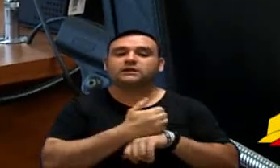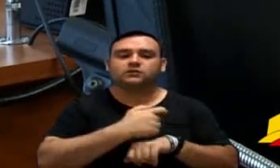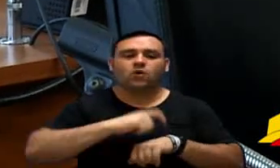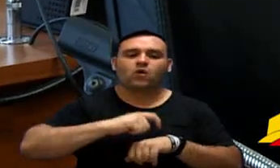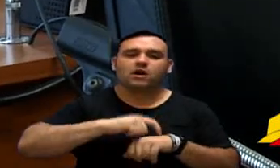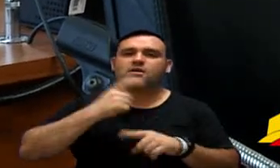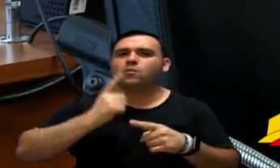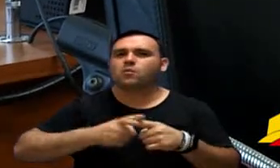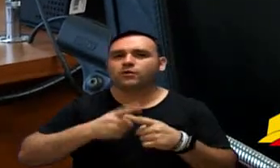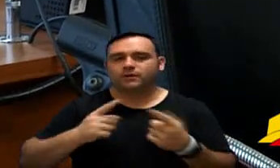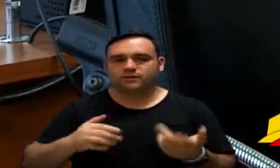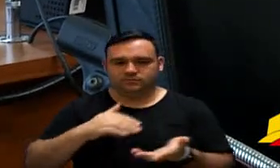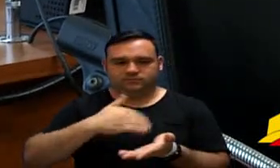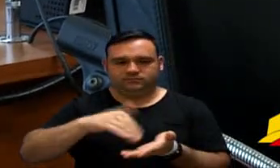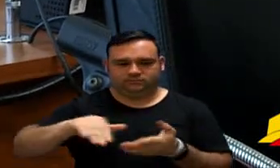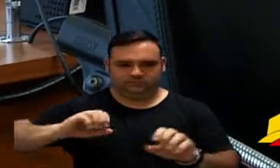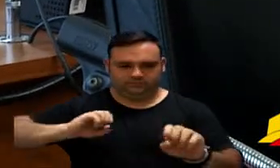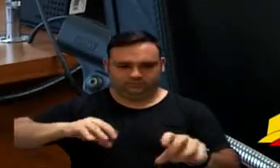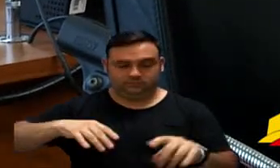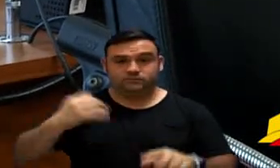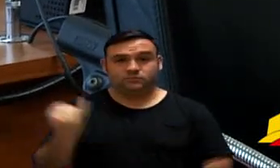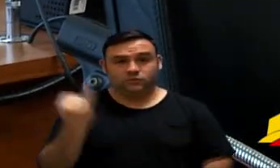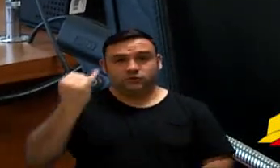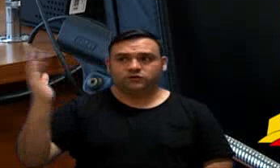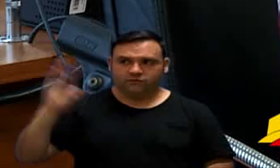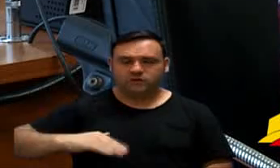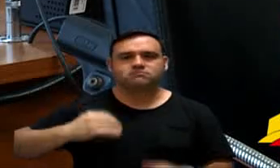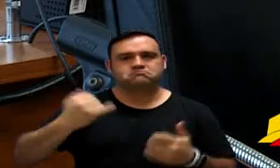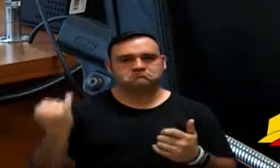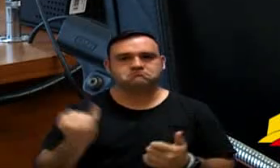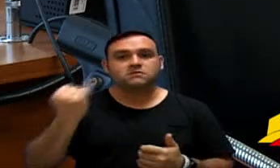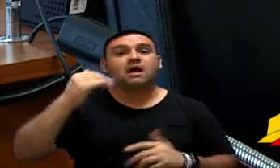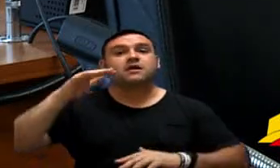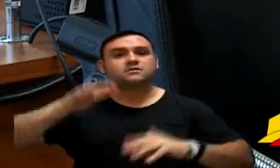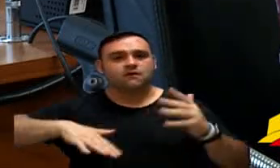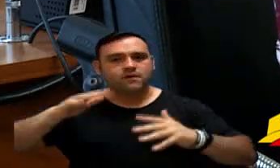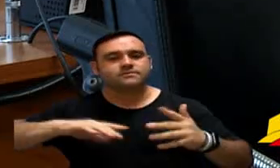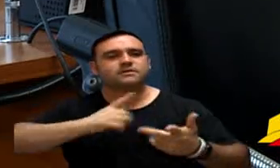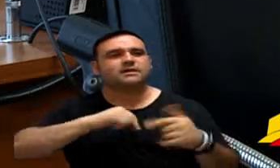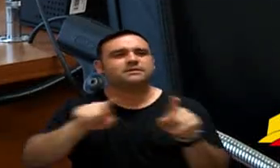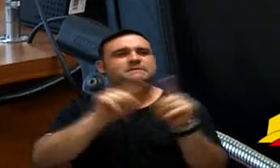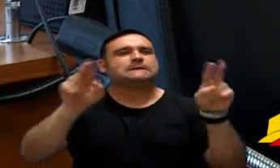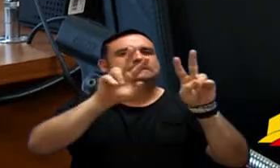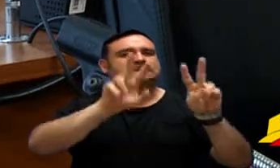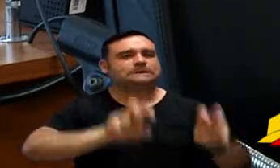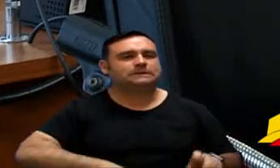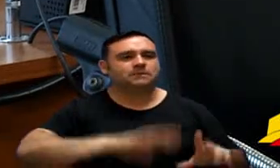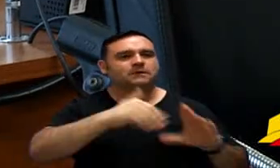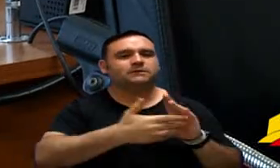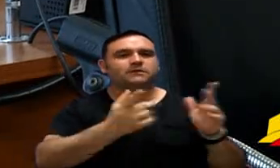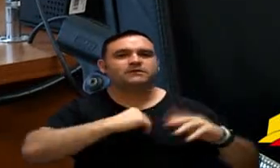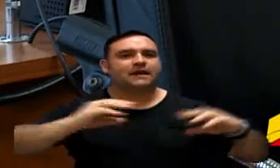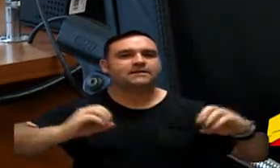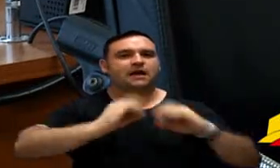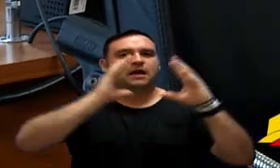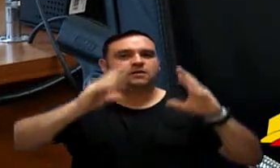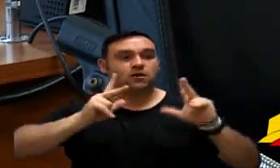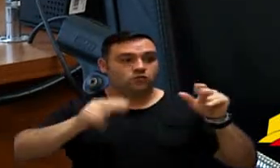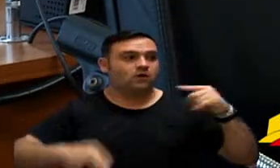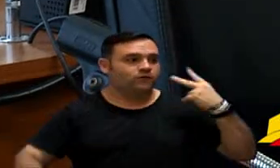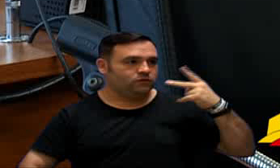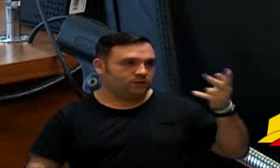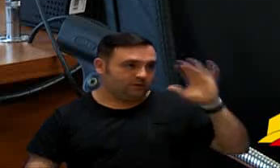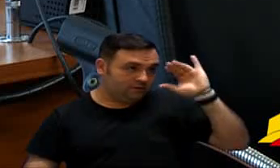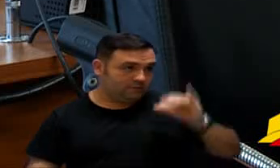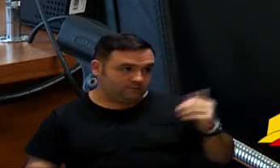horário, né? Secretário da Educação, importante que venha, mesmo que tendo toda essa questão dos escândalos, como a vereadora Yara